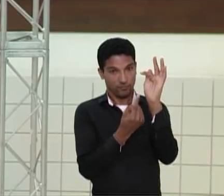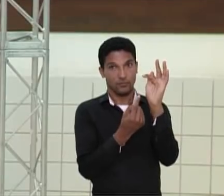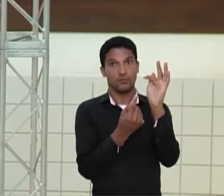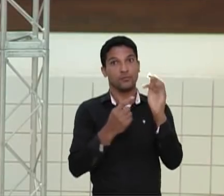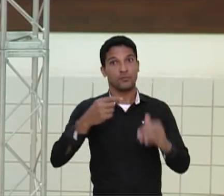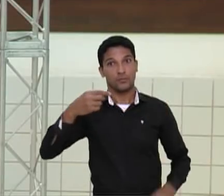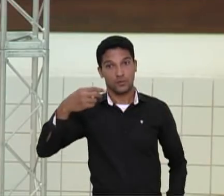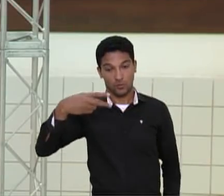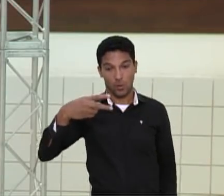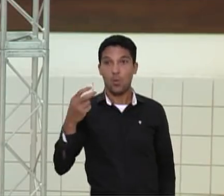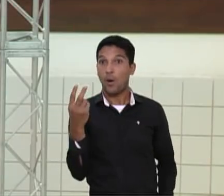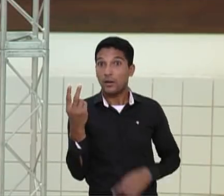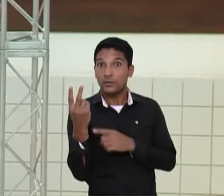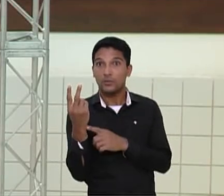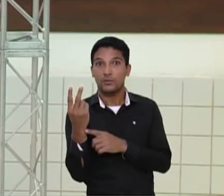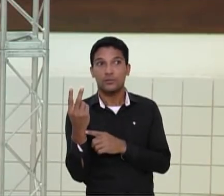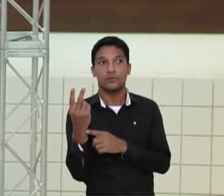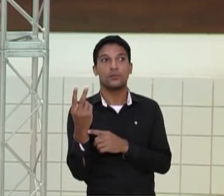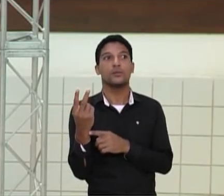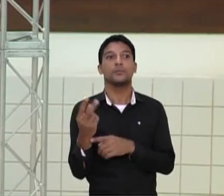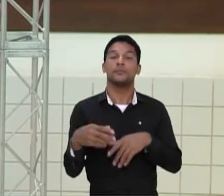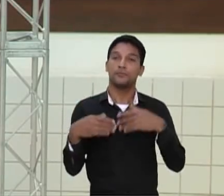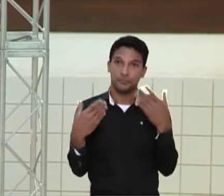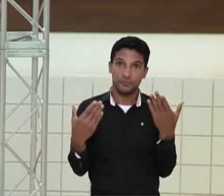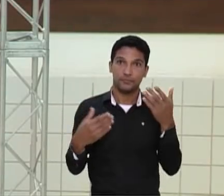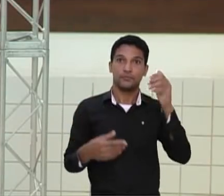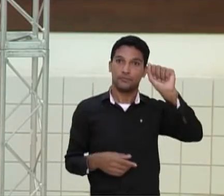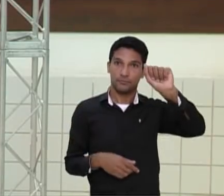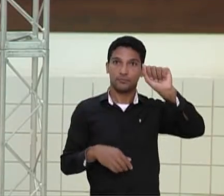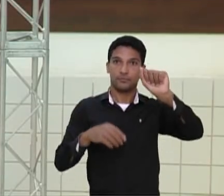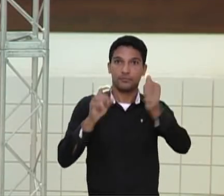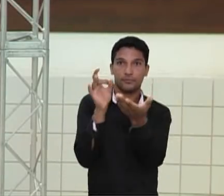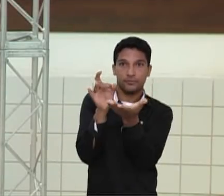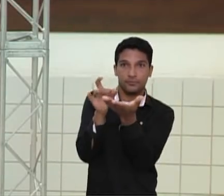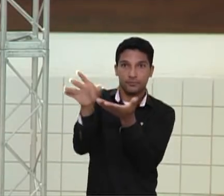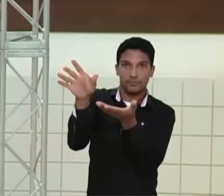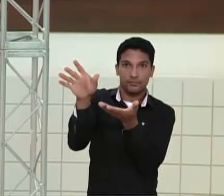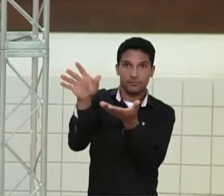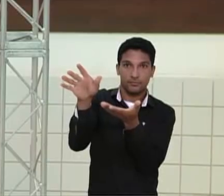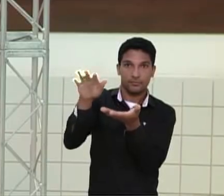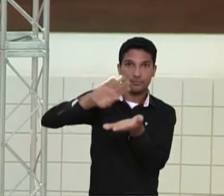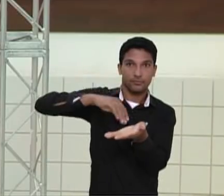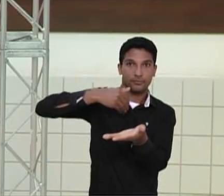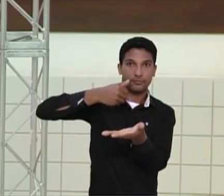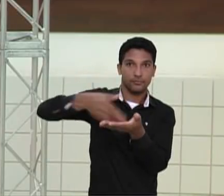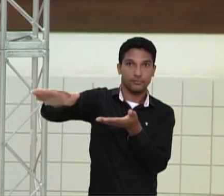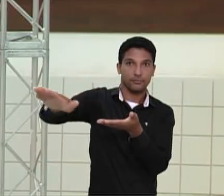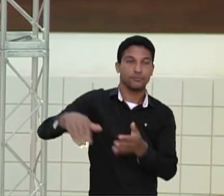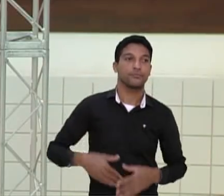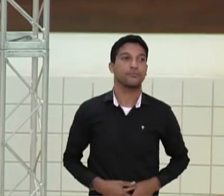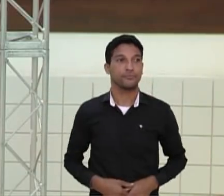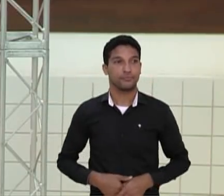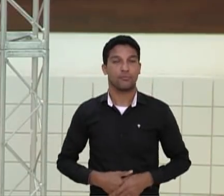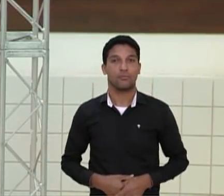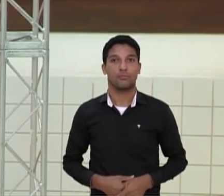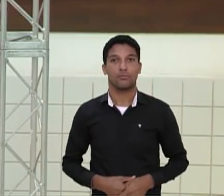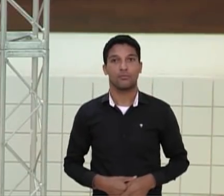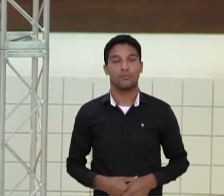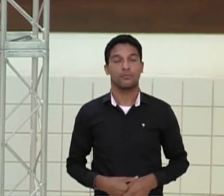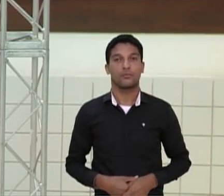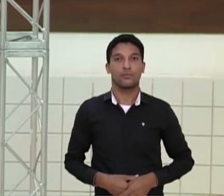então descartamos a o item a item a está fora da nossa